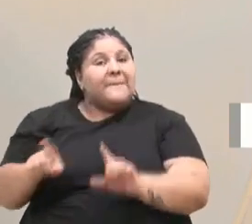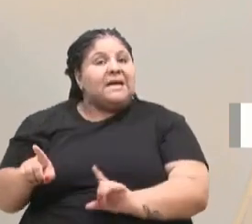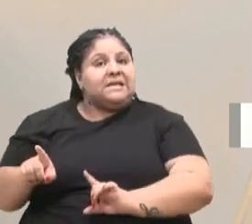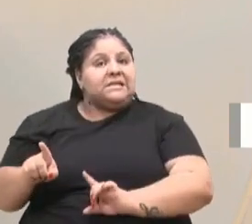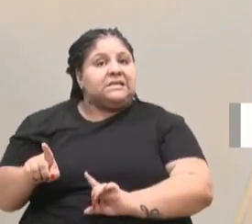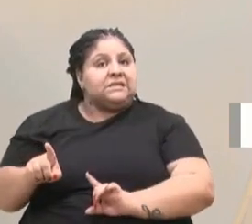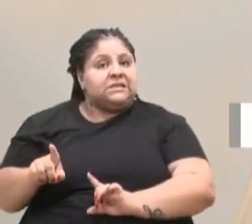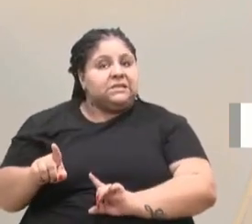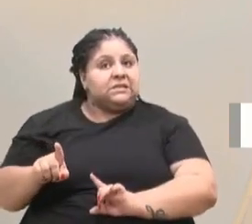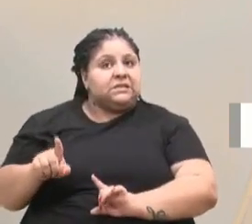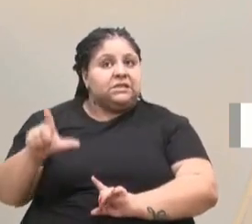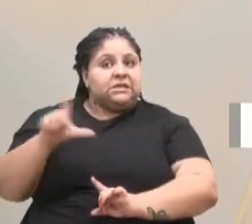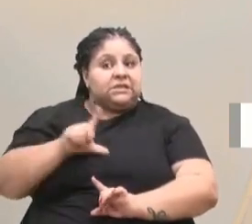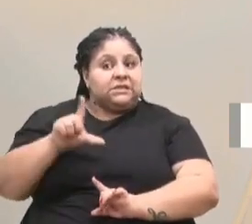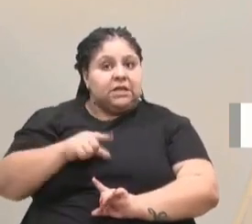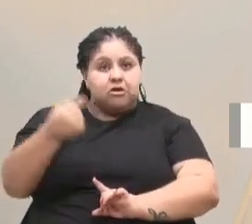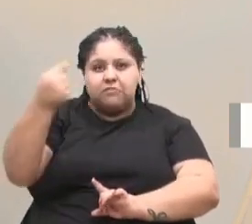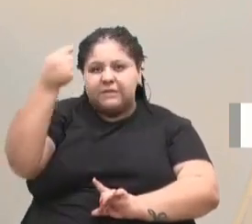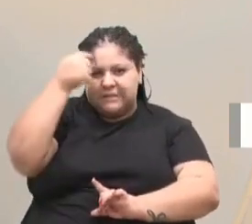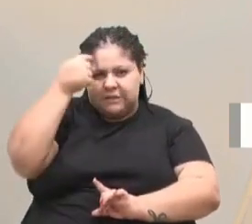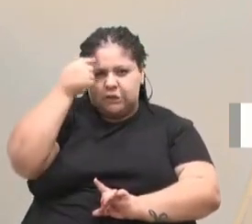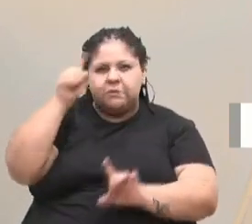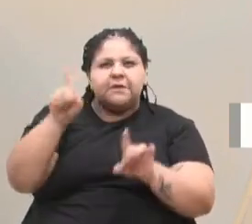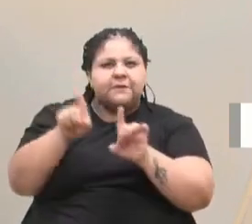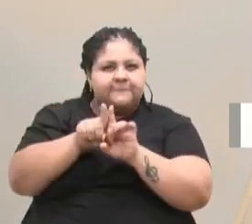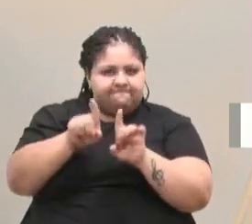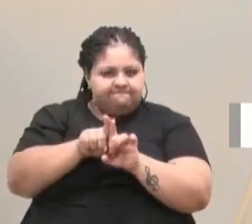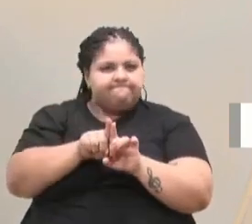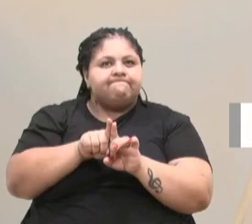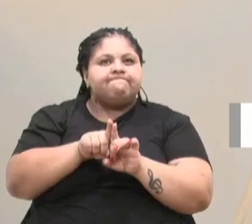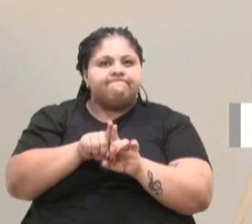que existir um entendimento também que existem